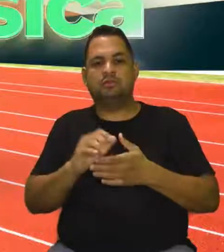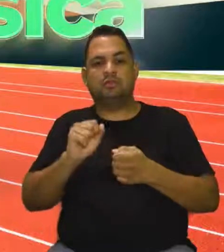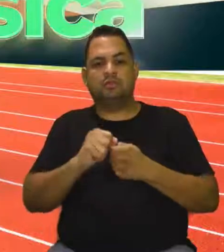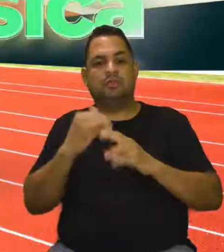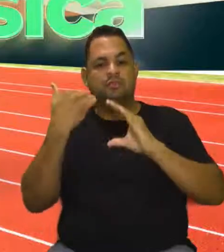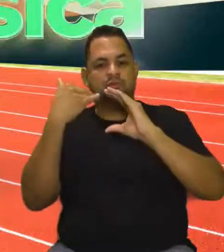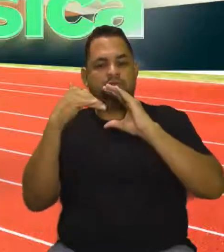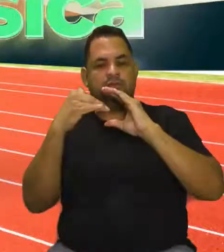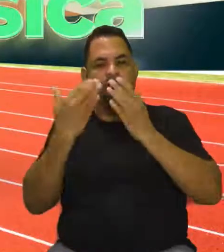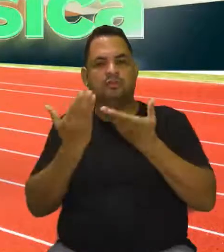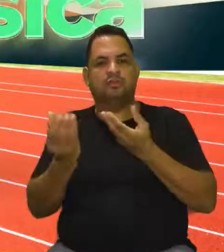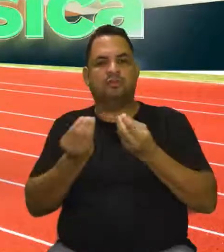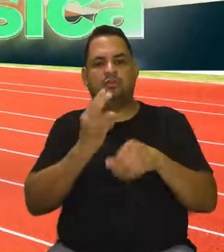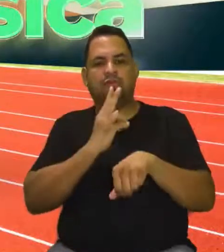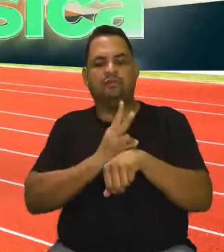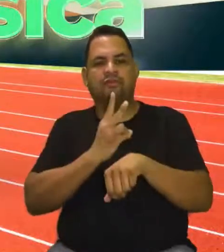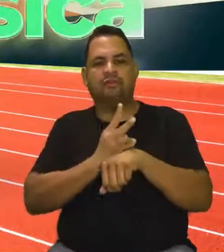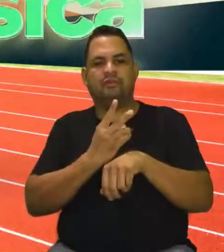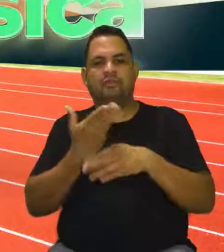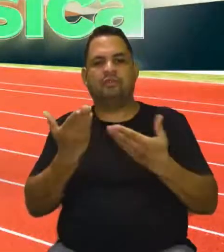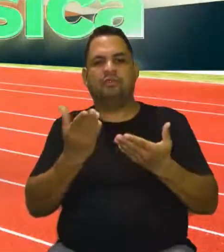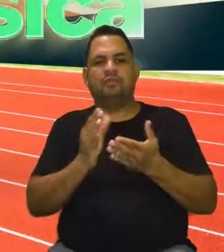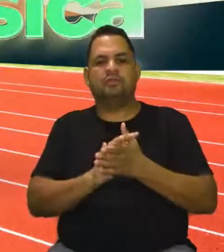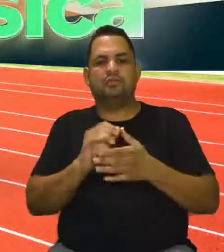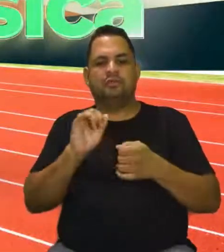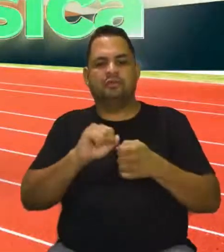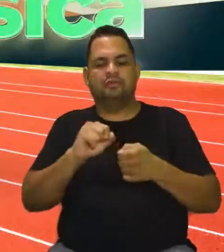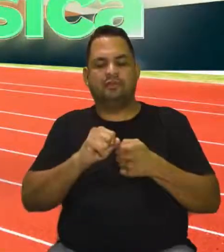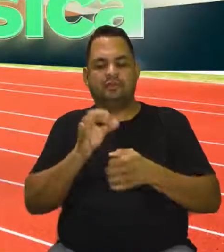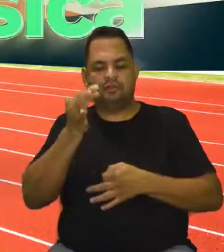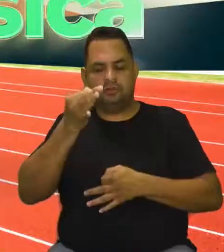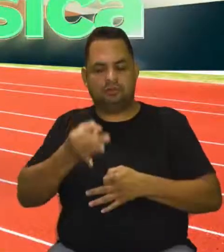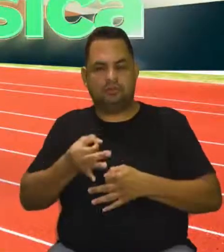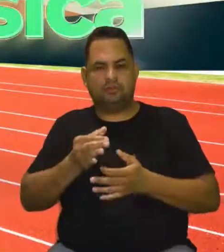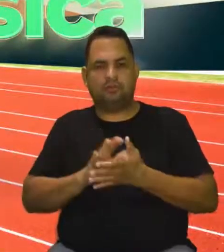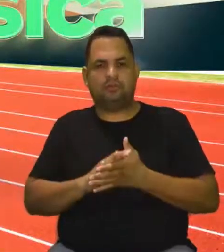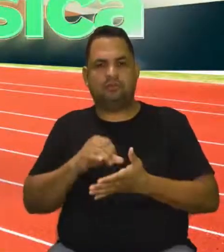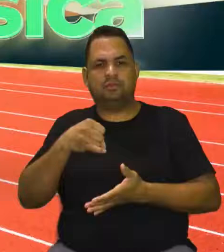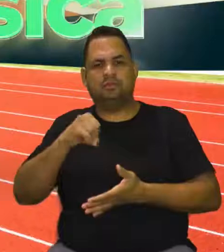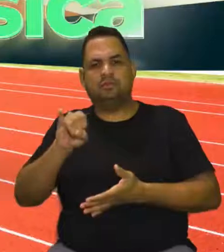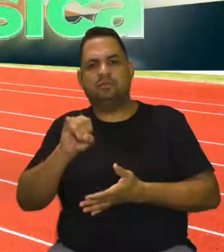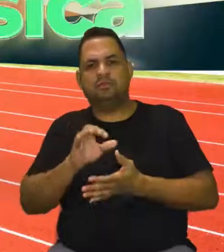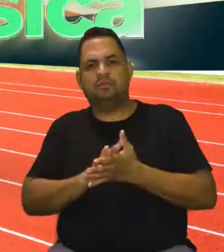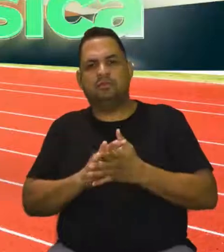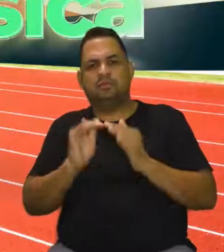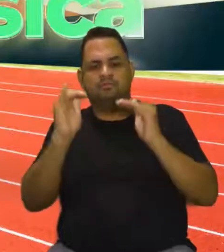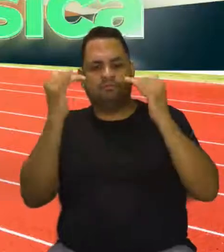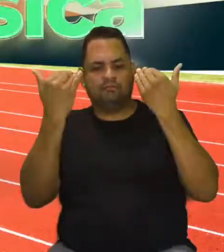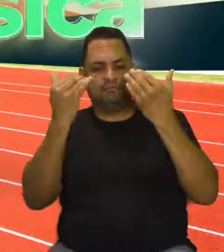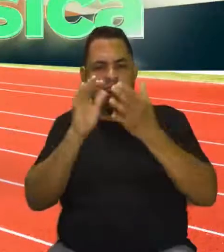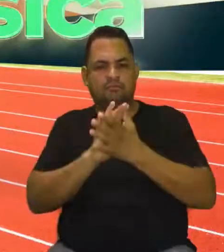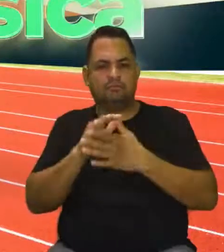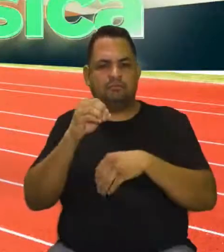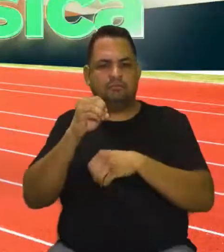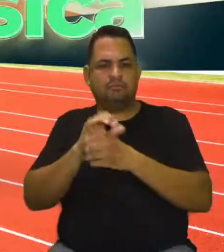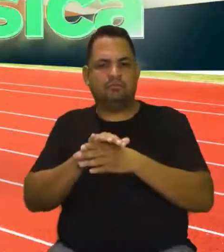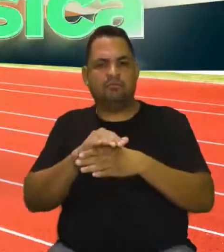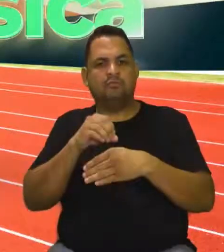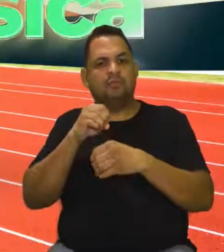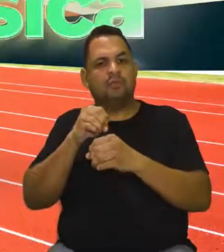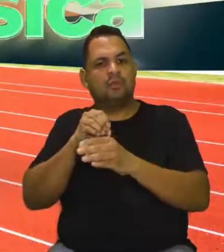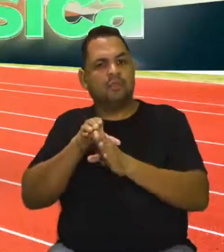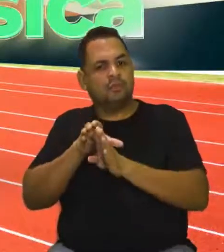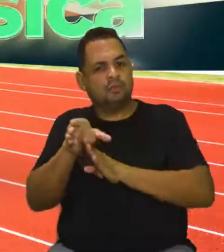mim, para ver como que ficou, se você fez certinho, se prestou atenção nas orientações da